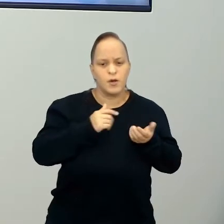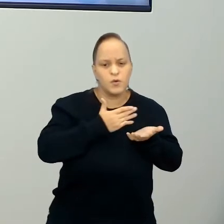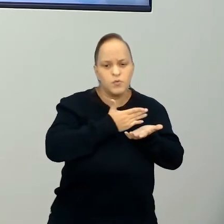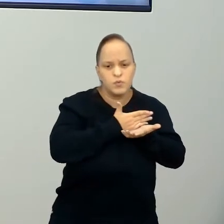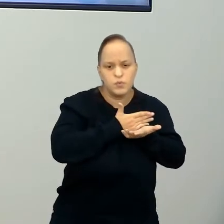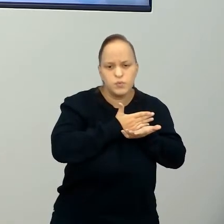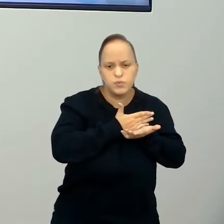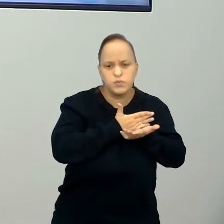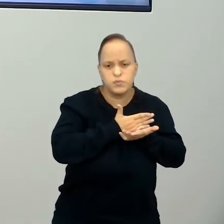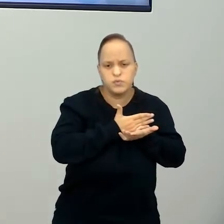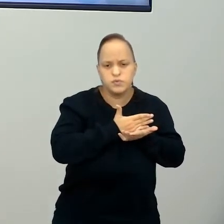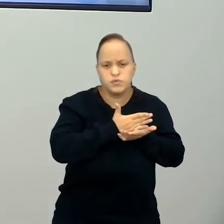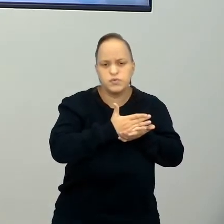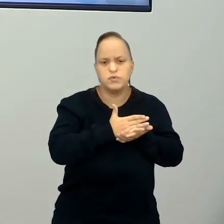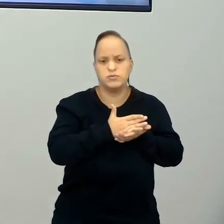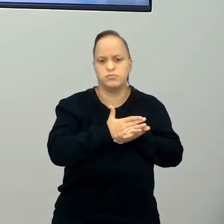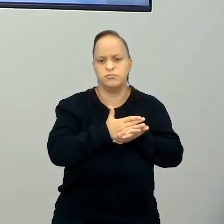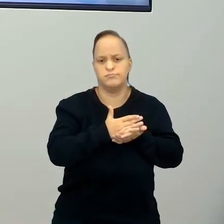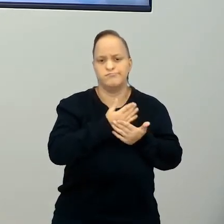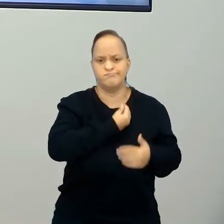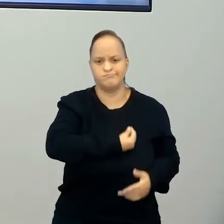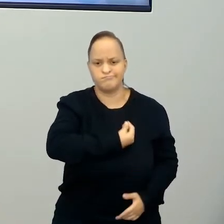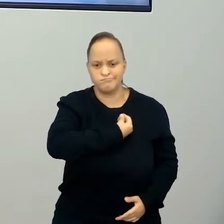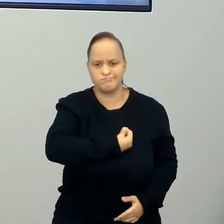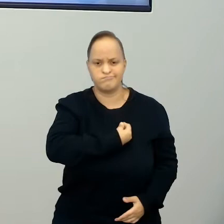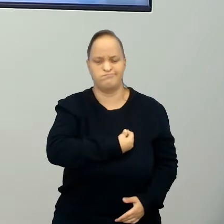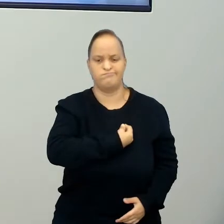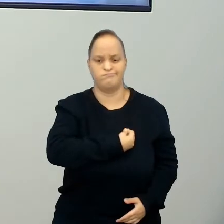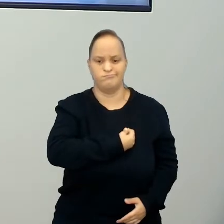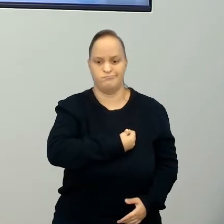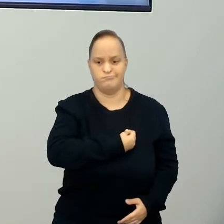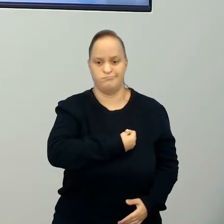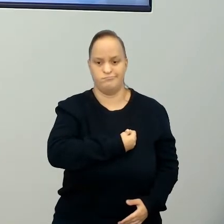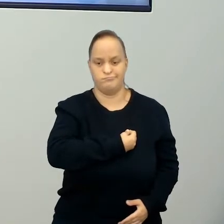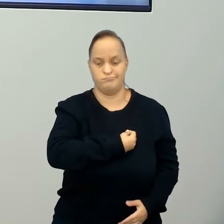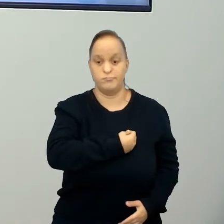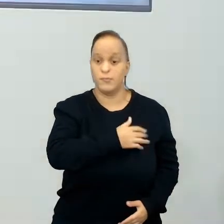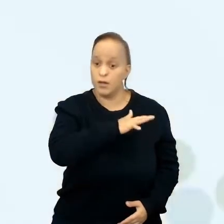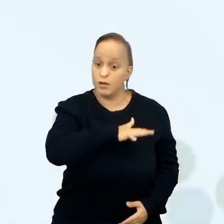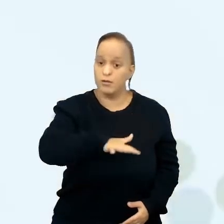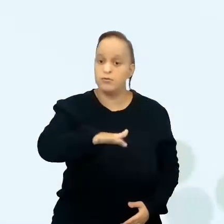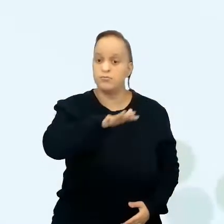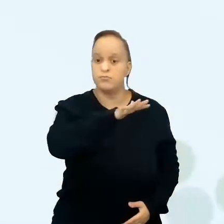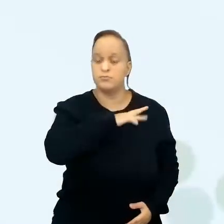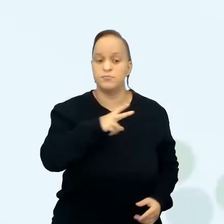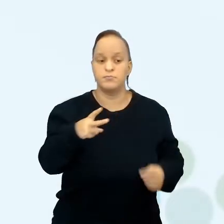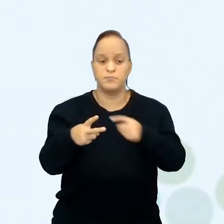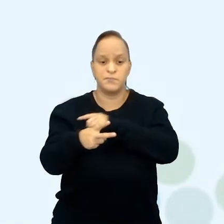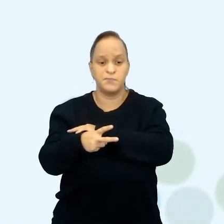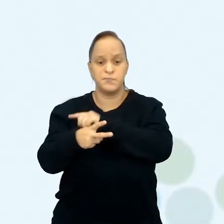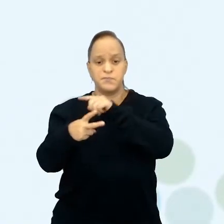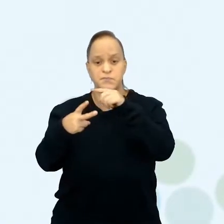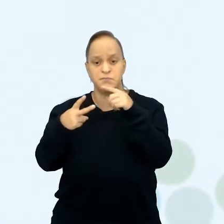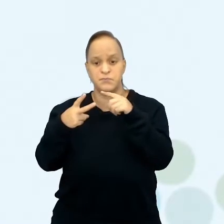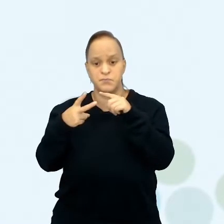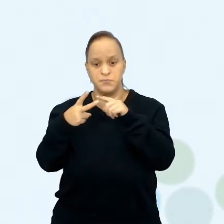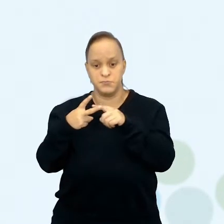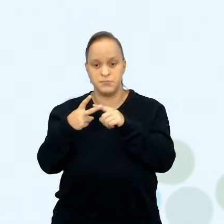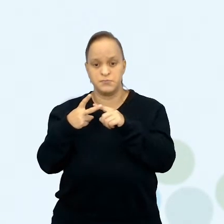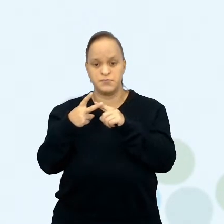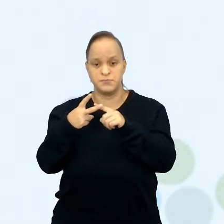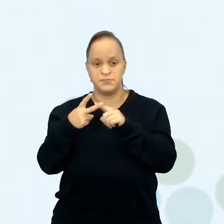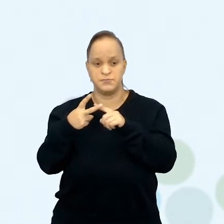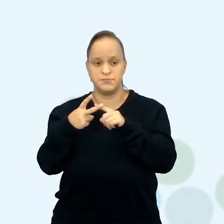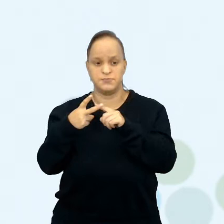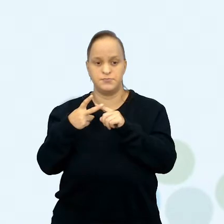pelas experiências de vida que lhes estão associadas. A segunda, pelo contrário, são em grande parte herdadas